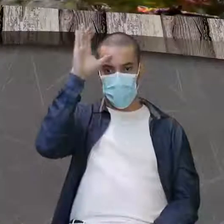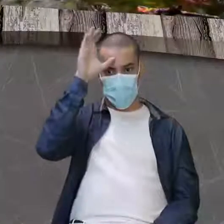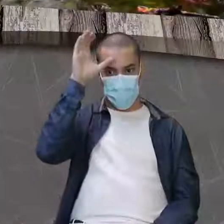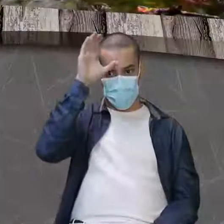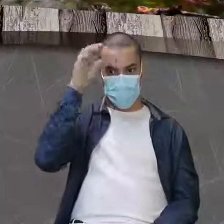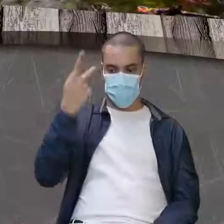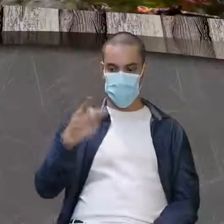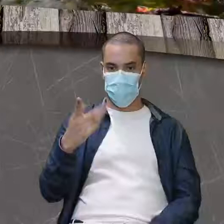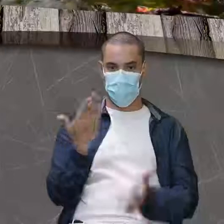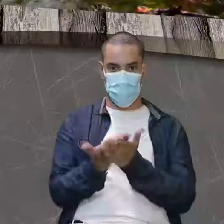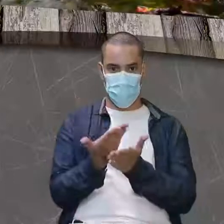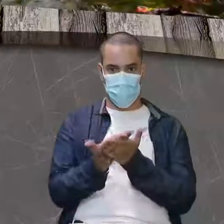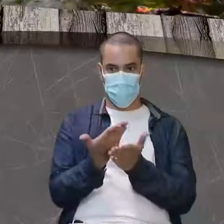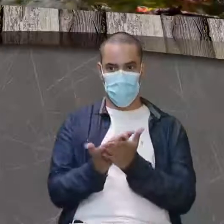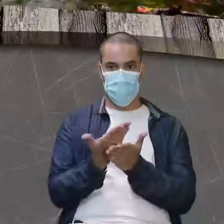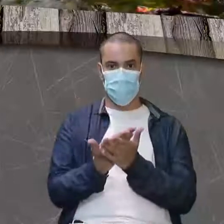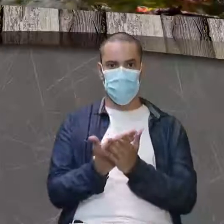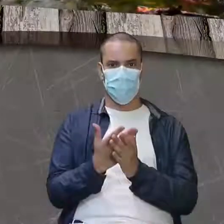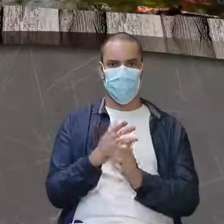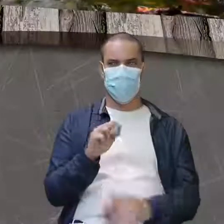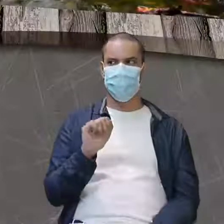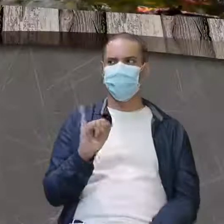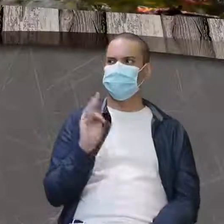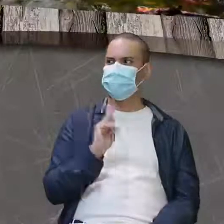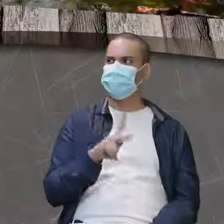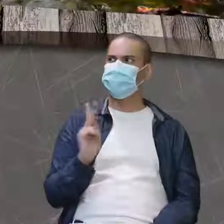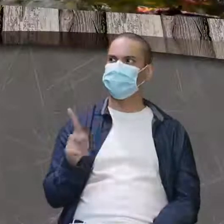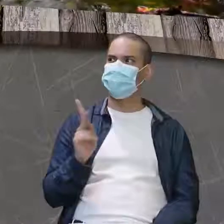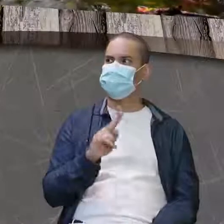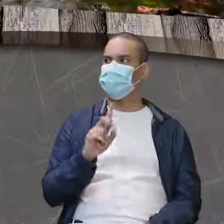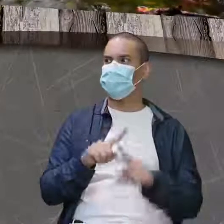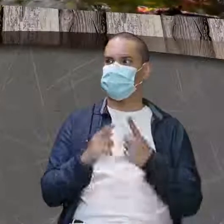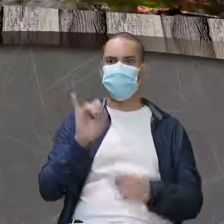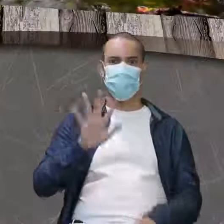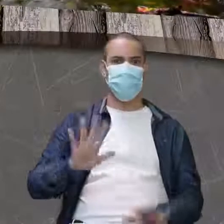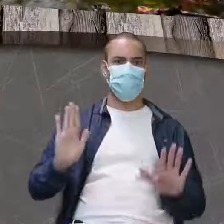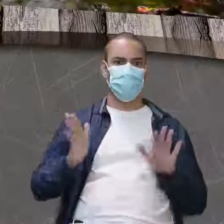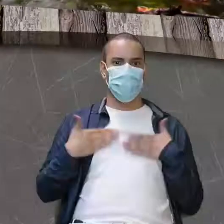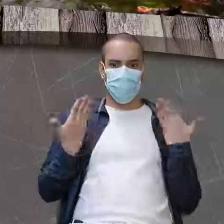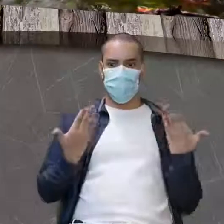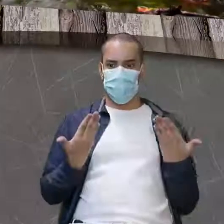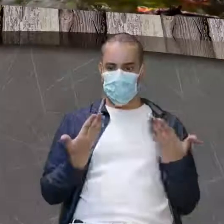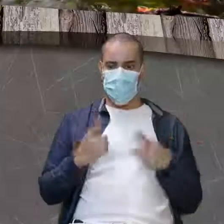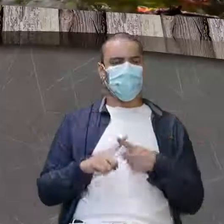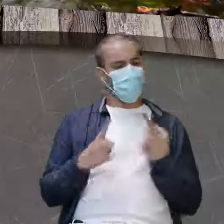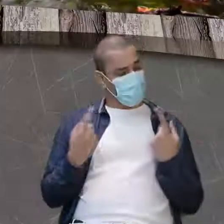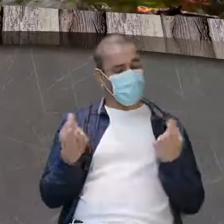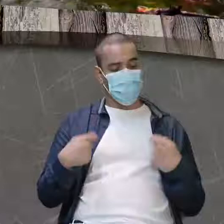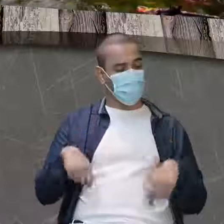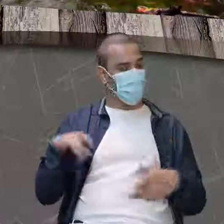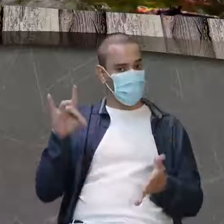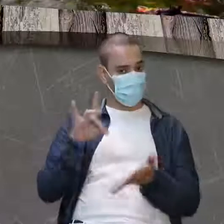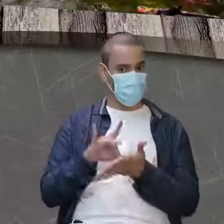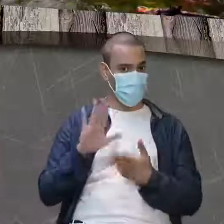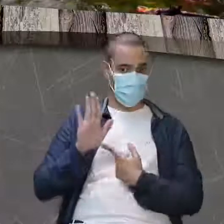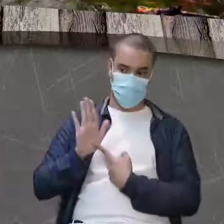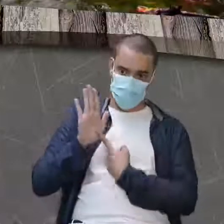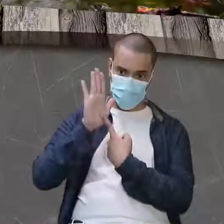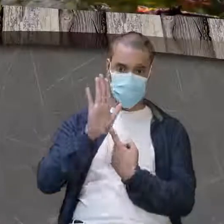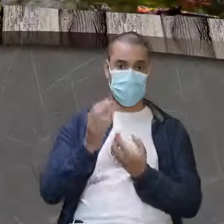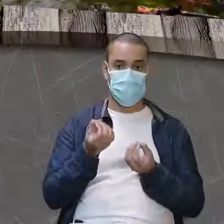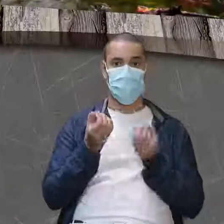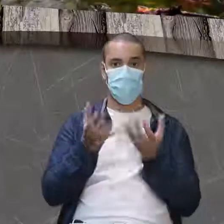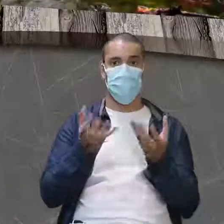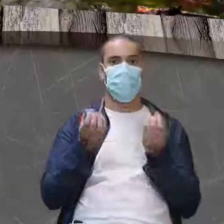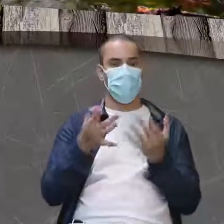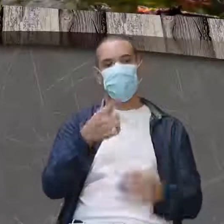nessa aula, tá? Ai, professora, que imagem chocante. É verdade, mas a gente tem que trazer algumas